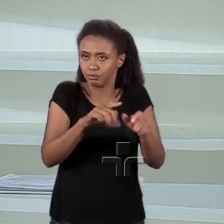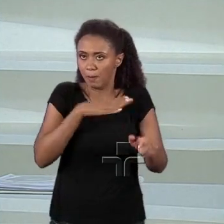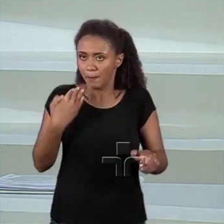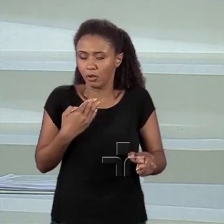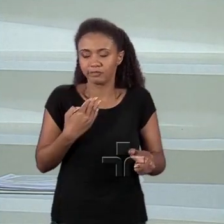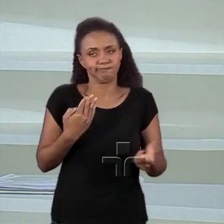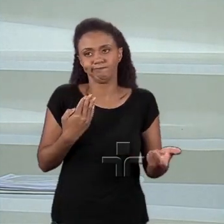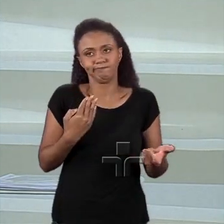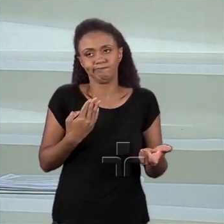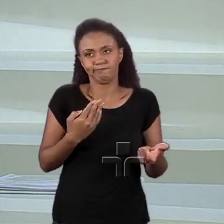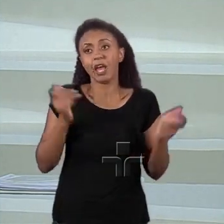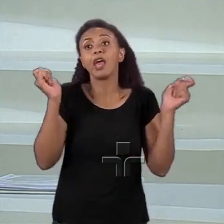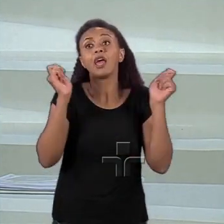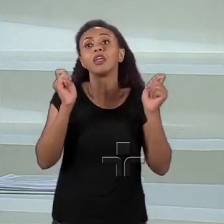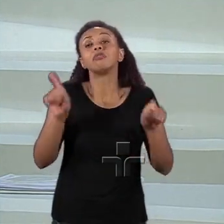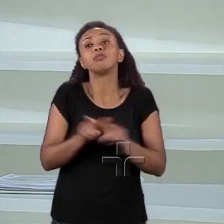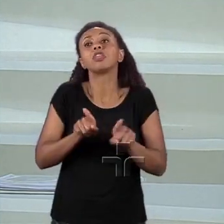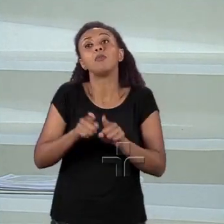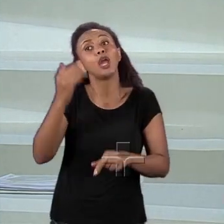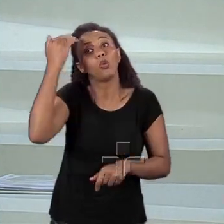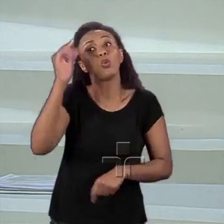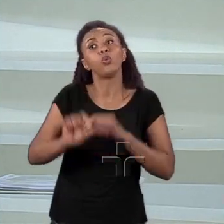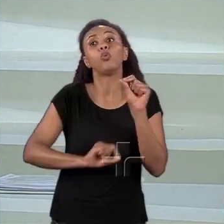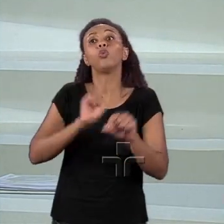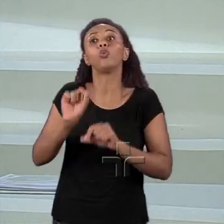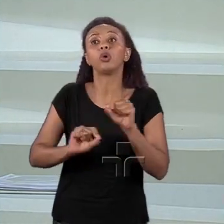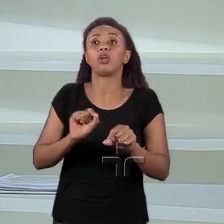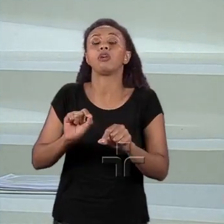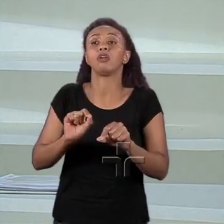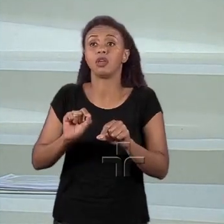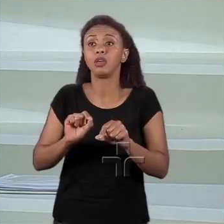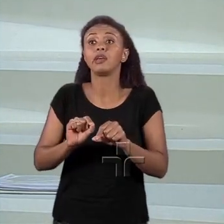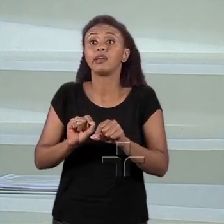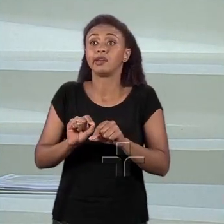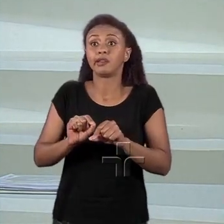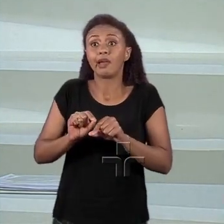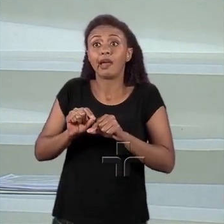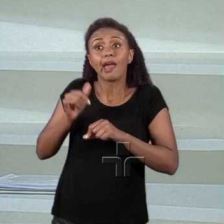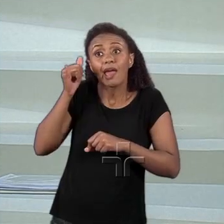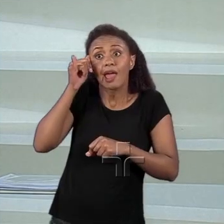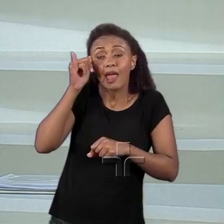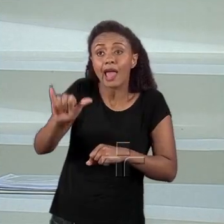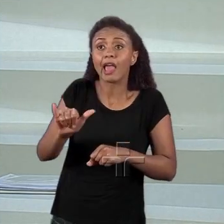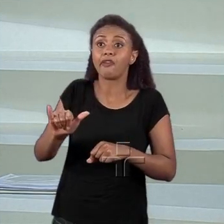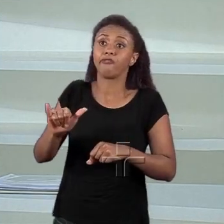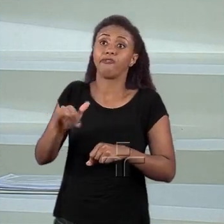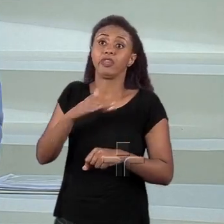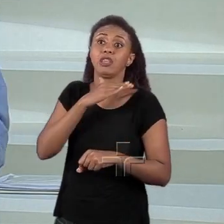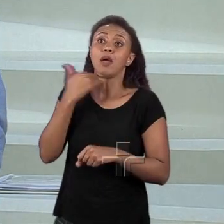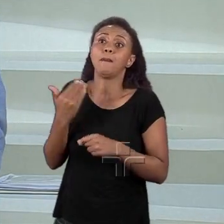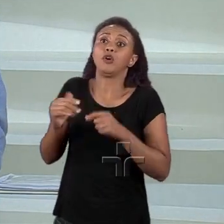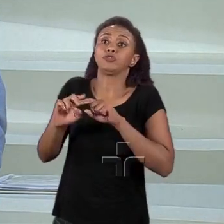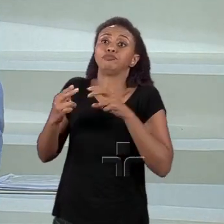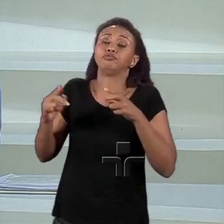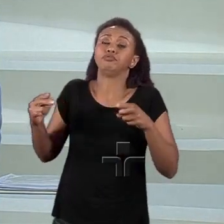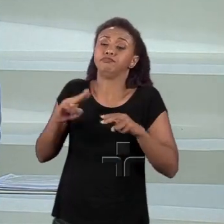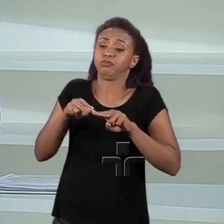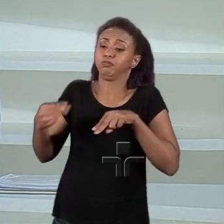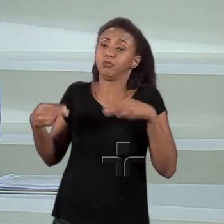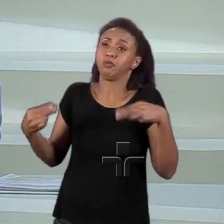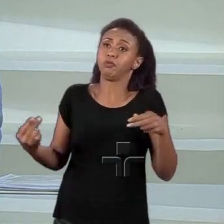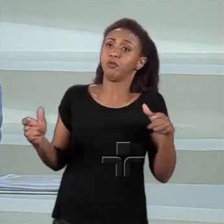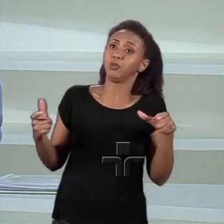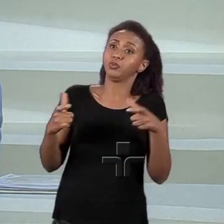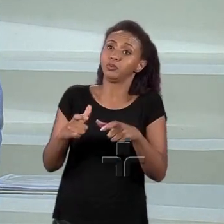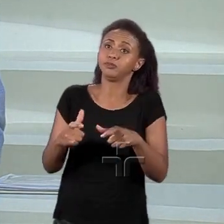pela incompetência em relação a deter essa mortandade nos trânsitos, principalmente de motos. E a poluição do ar das cidades.